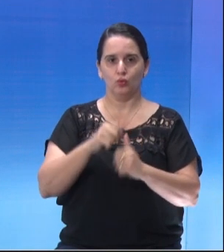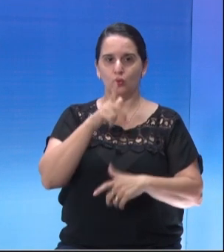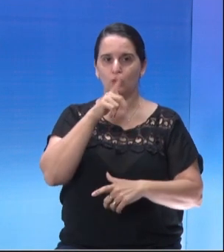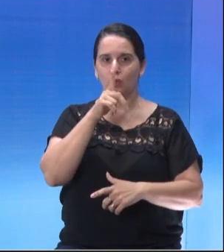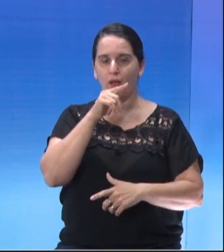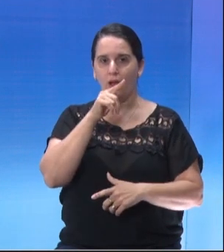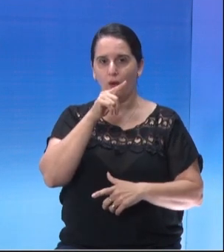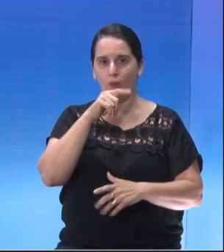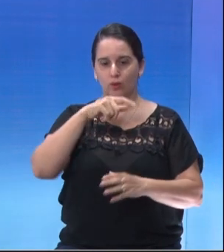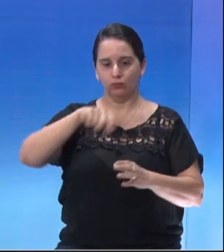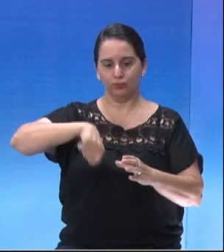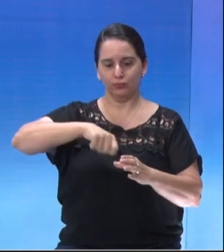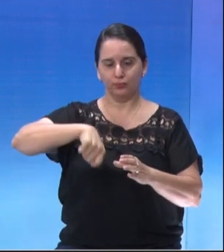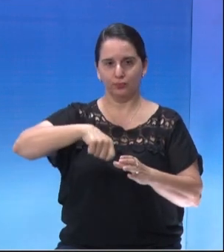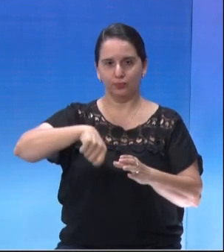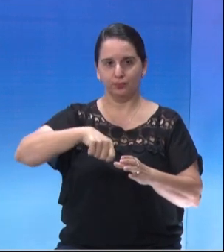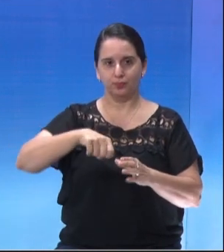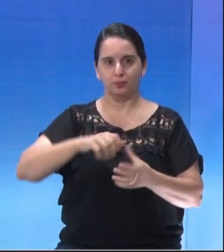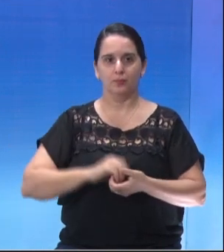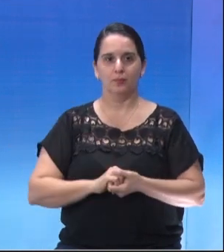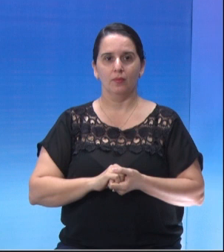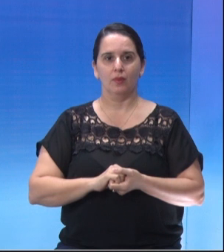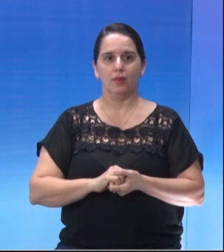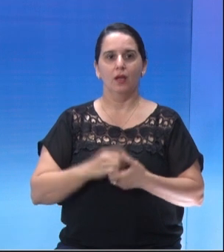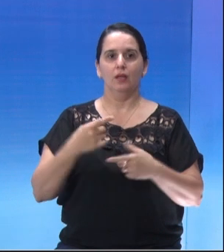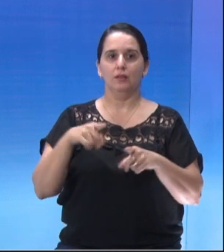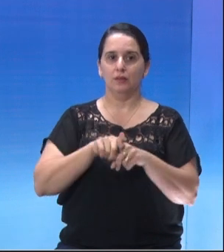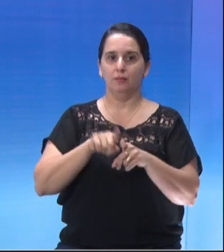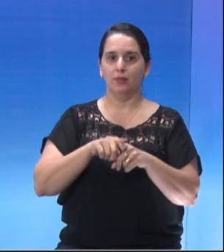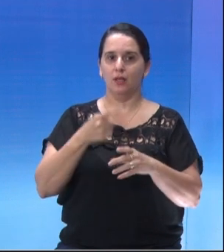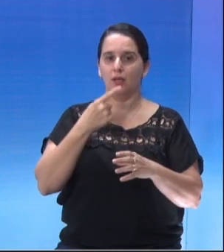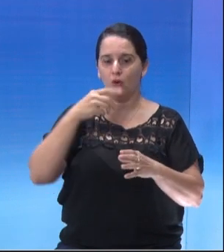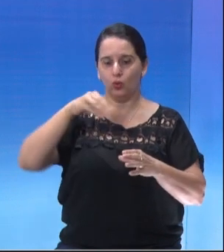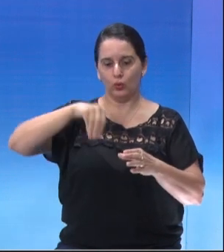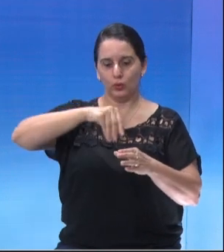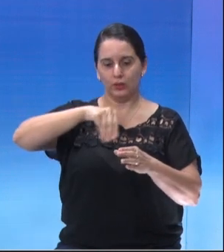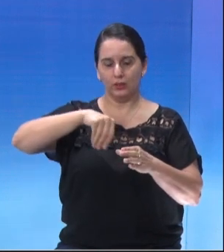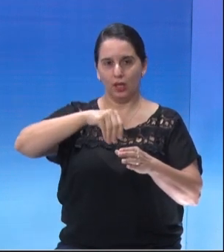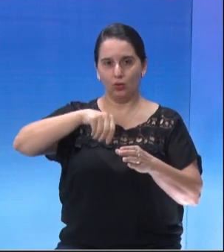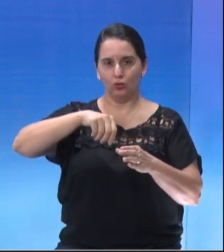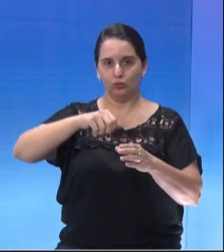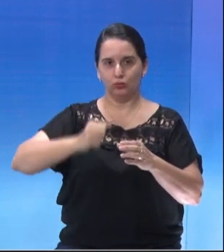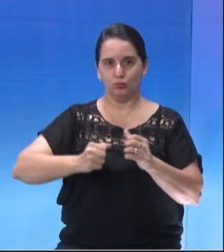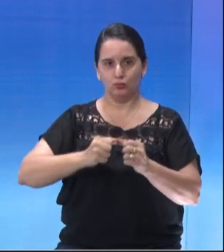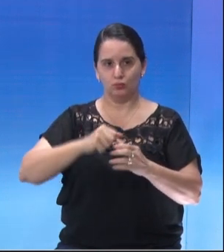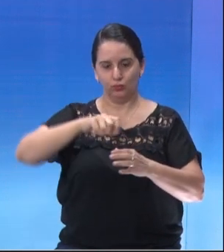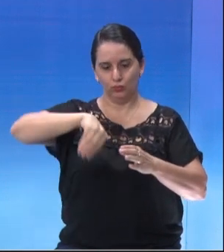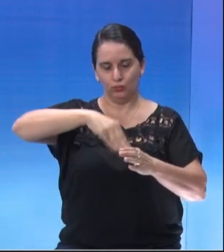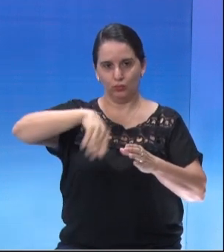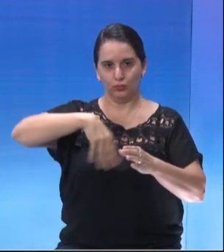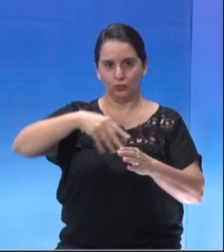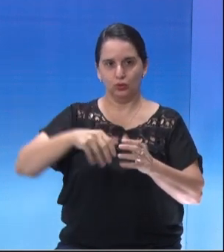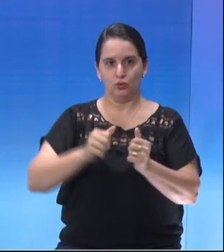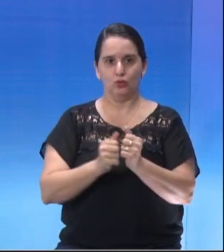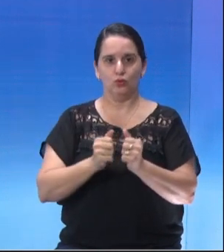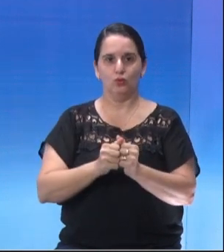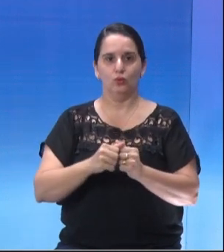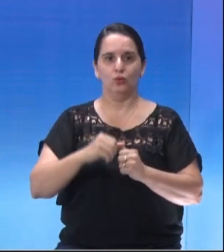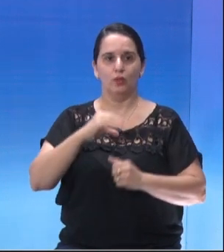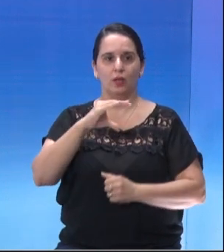enunciado continua falando: além do sal de cozinha, nela se encontram